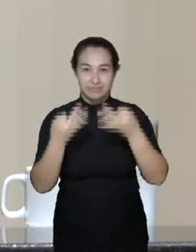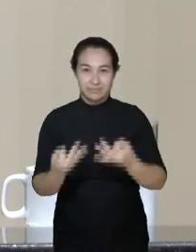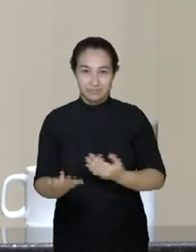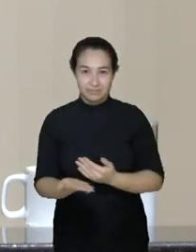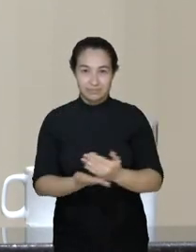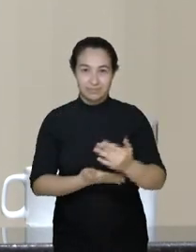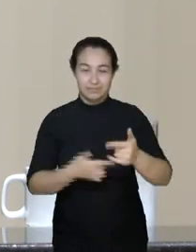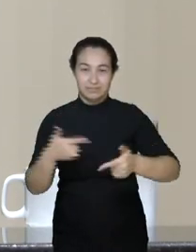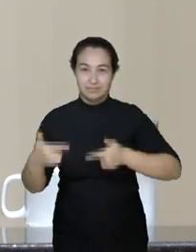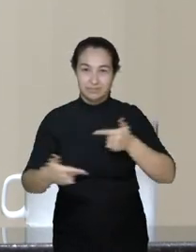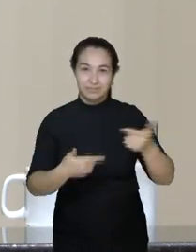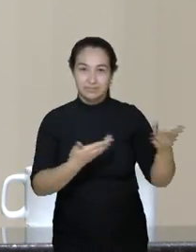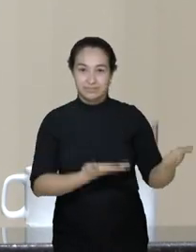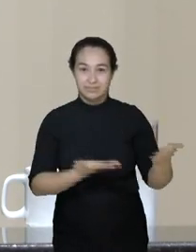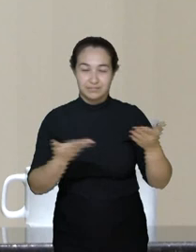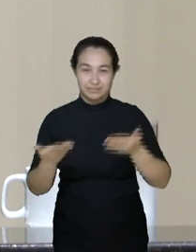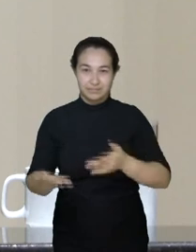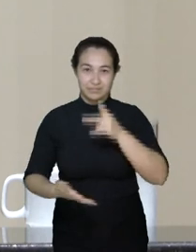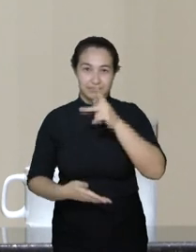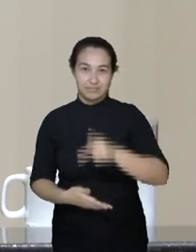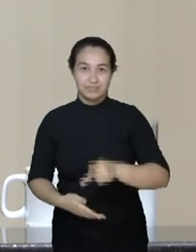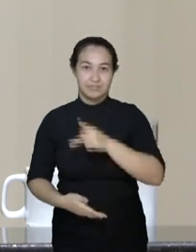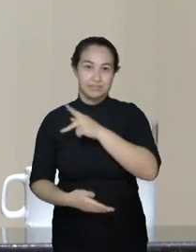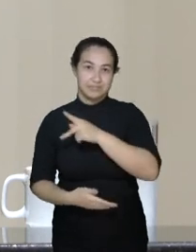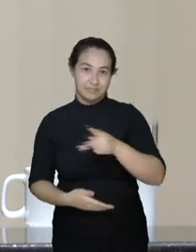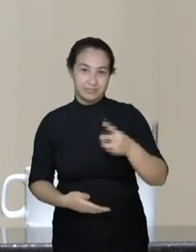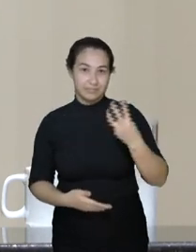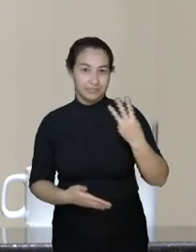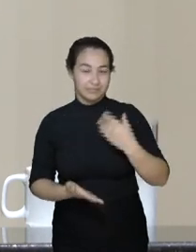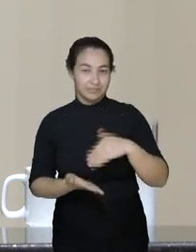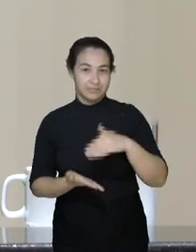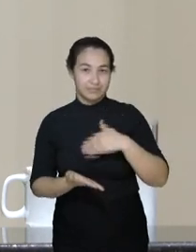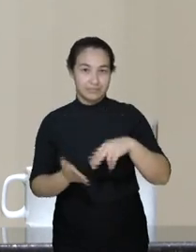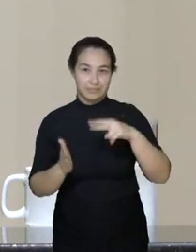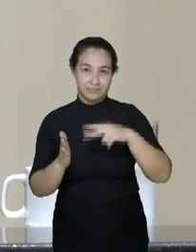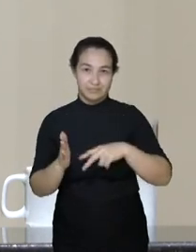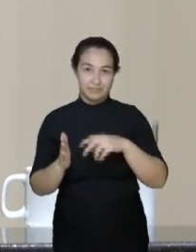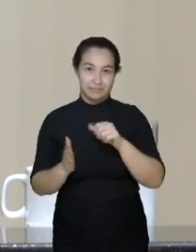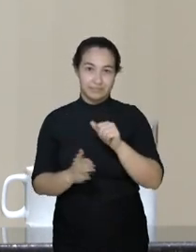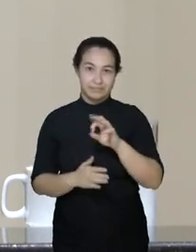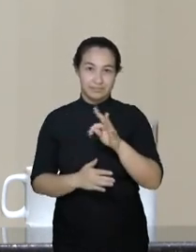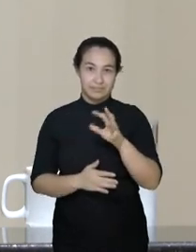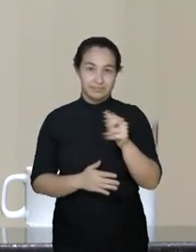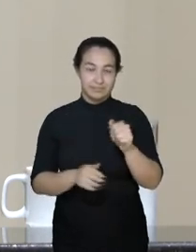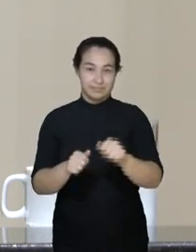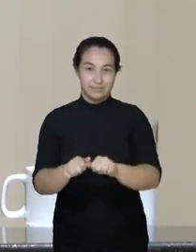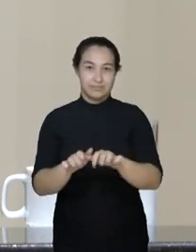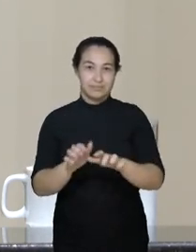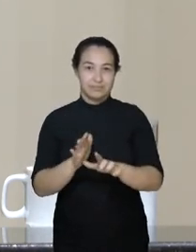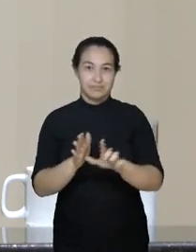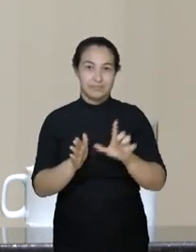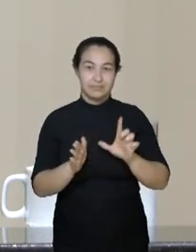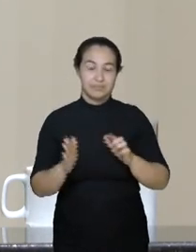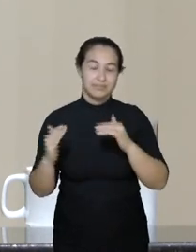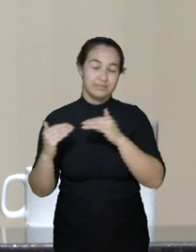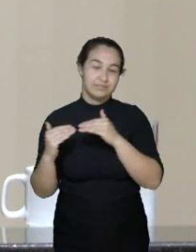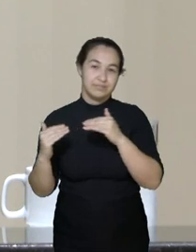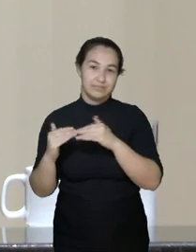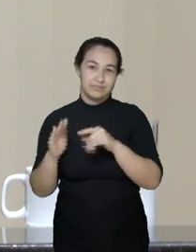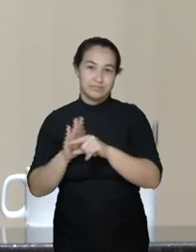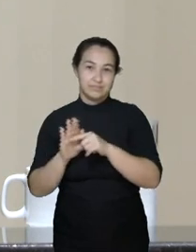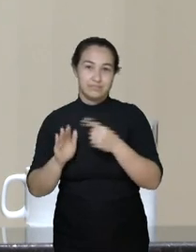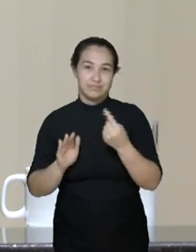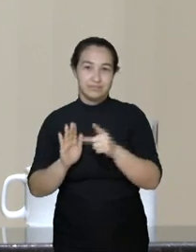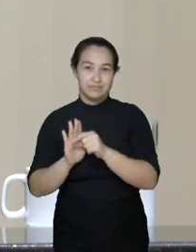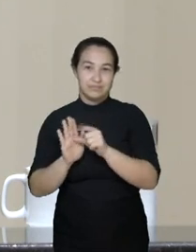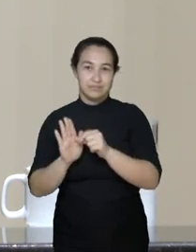trabalhos e convidou o senhor deputado Padre Pedro Balduceira, terceiro secretário, para proceder à leitura da ata da sessão anterior que, em consonância com o parágrafo 1º